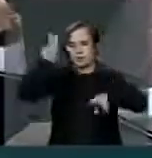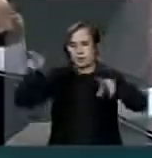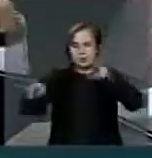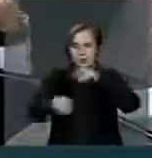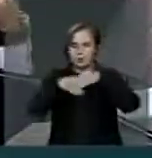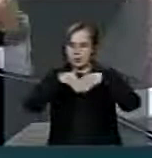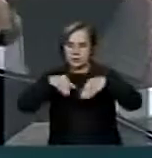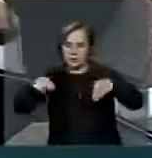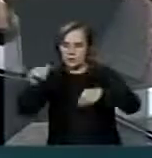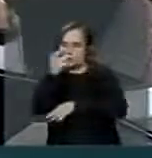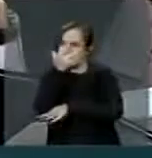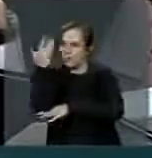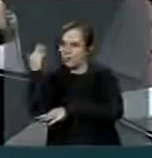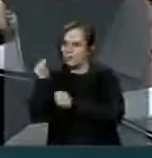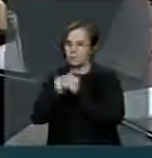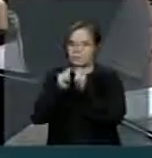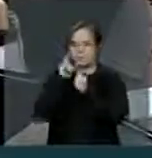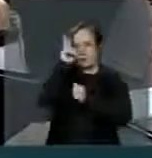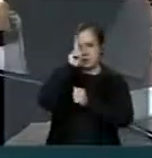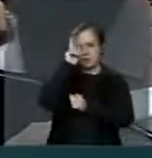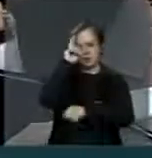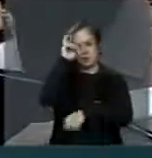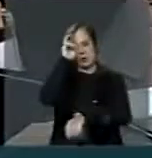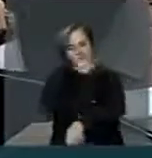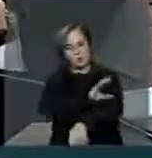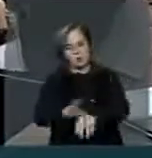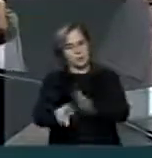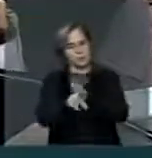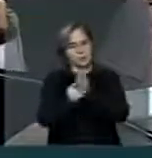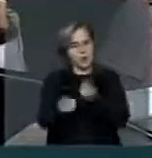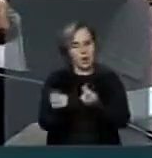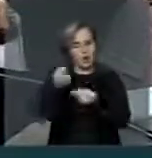territoriais, climáticas, históricas, culturais, econômicas e sociais,